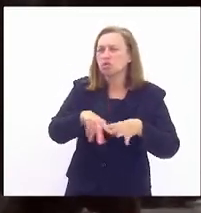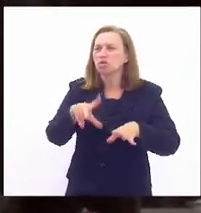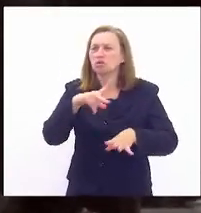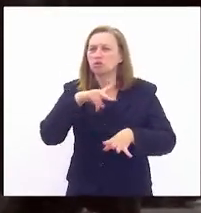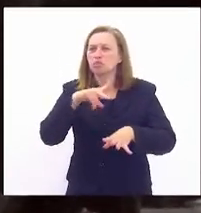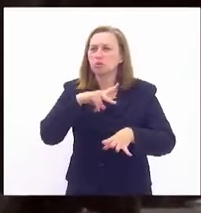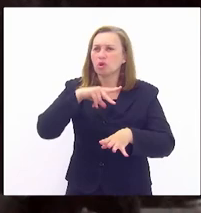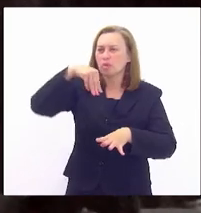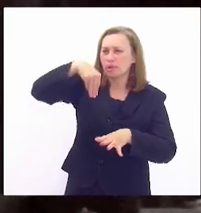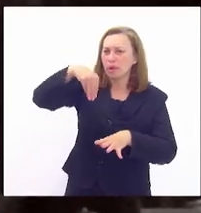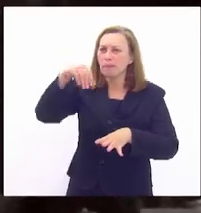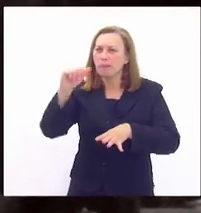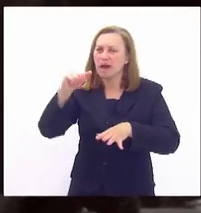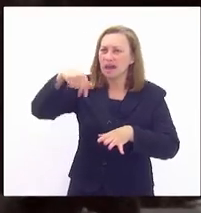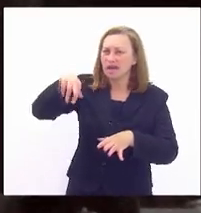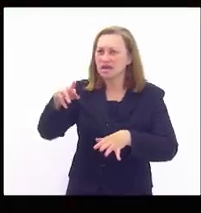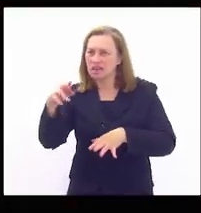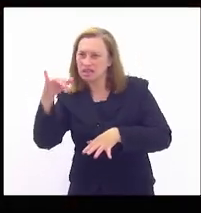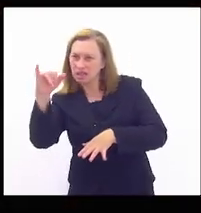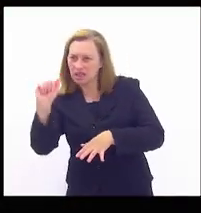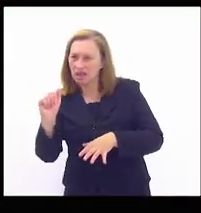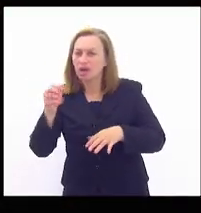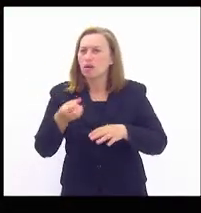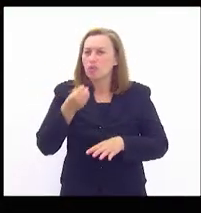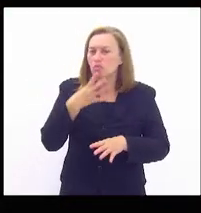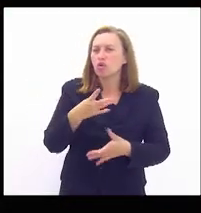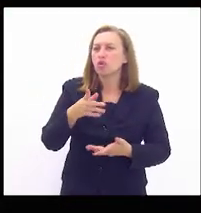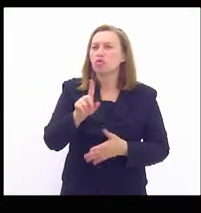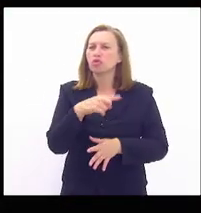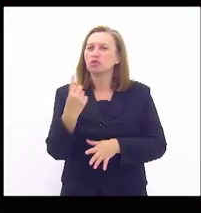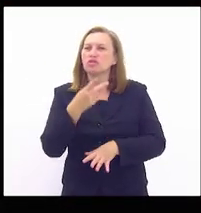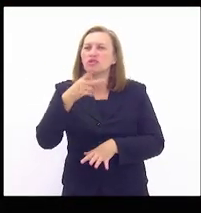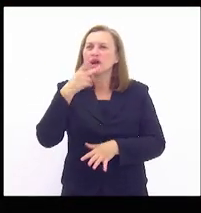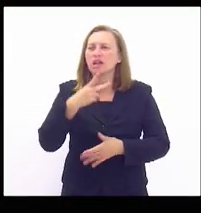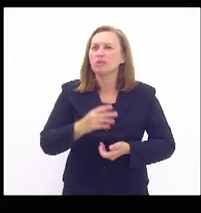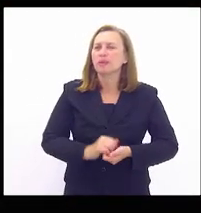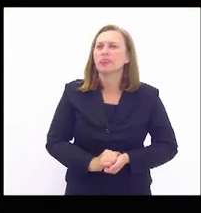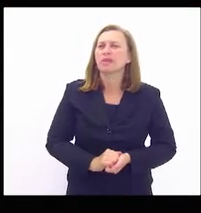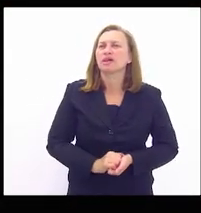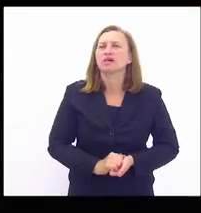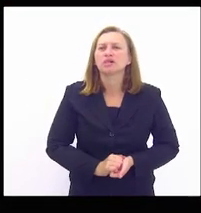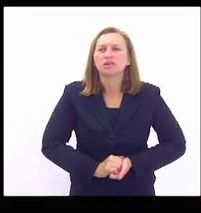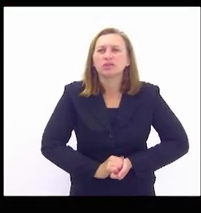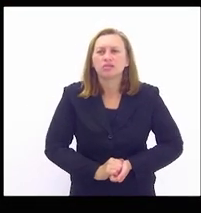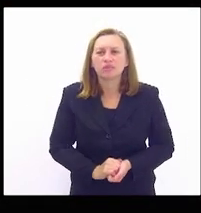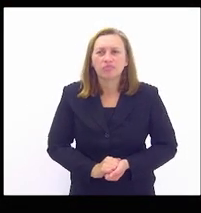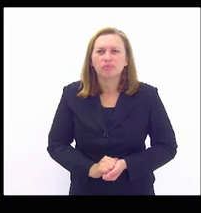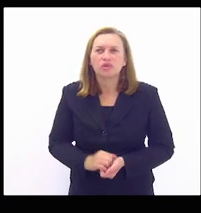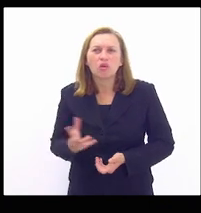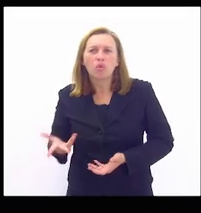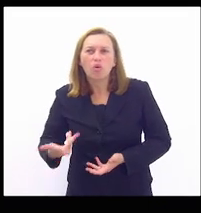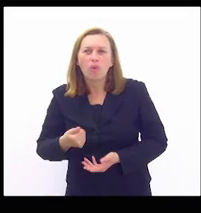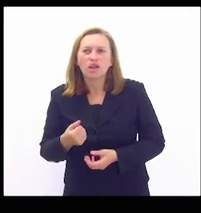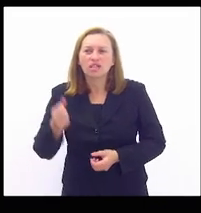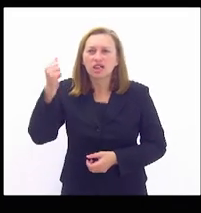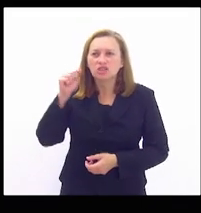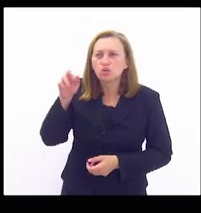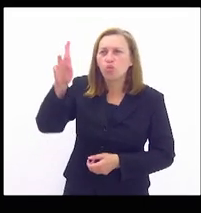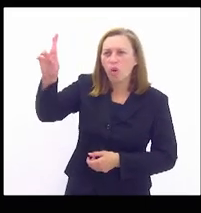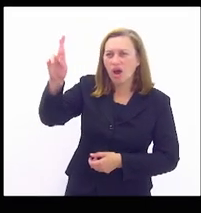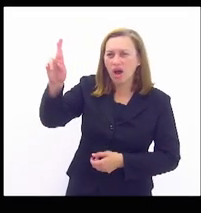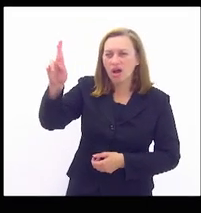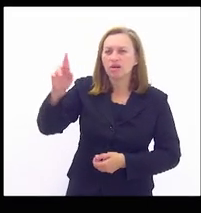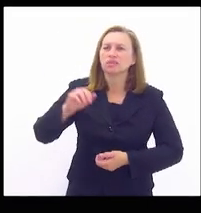um. Bom, quando nós falamos da questão de qualidade do ar,